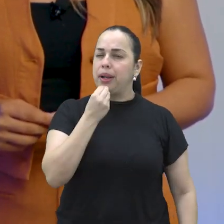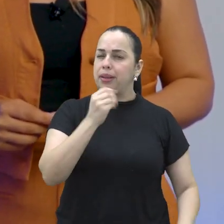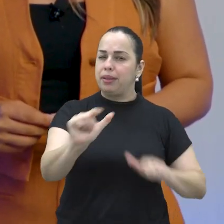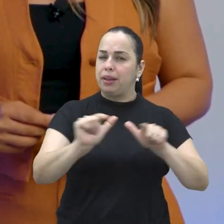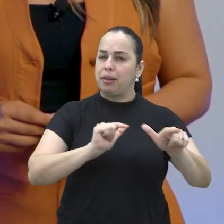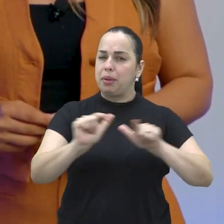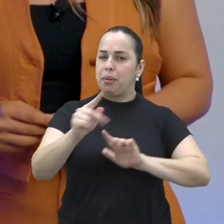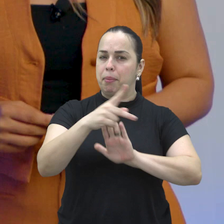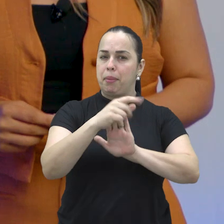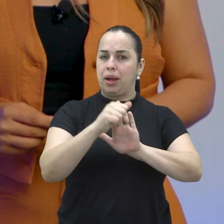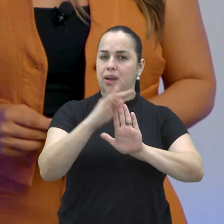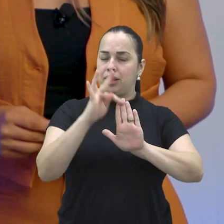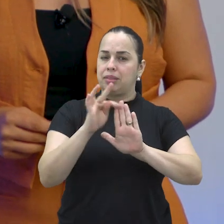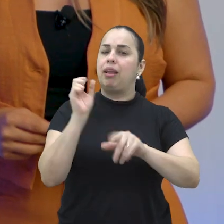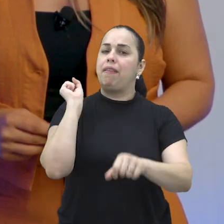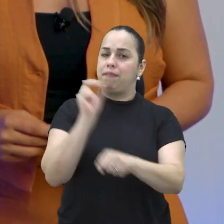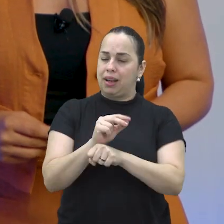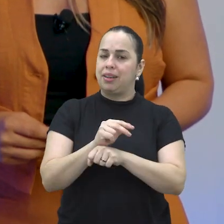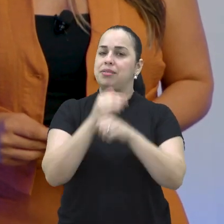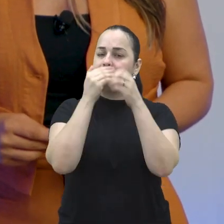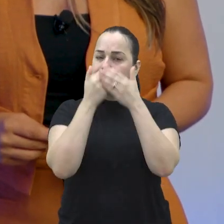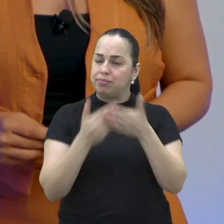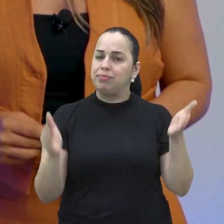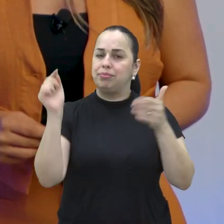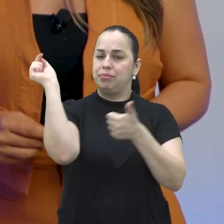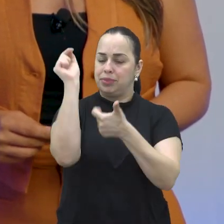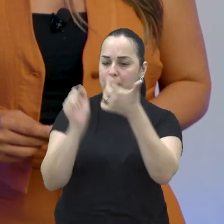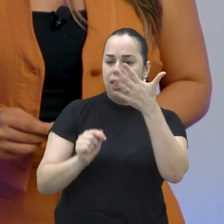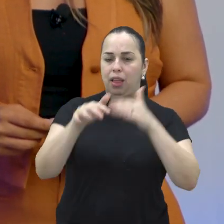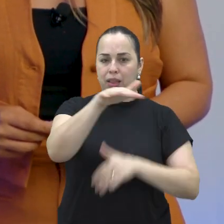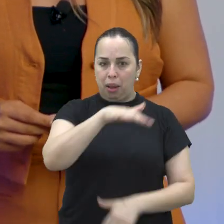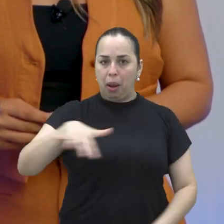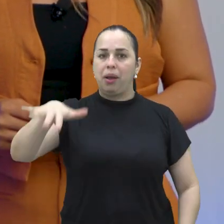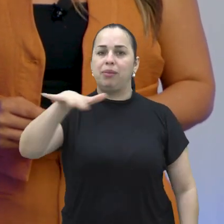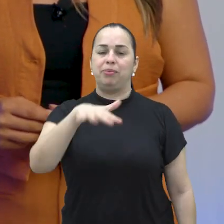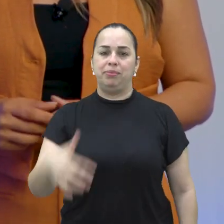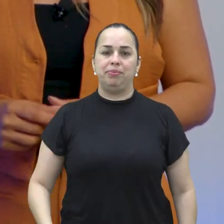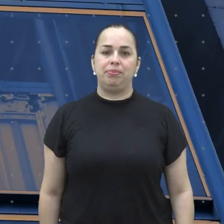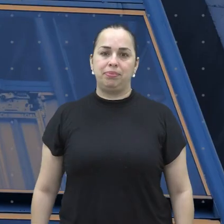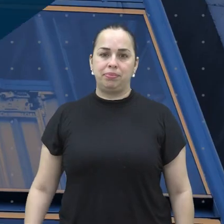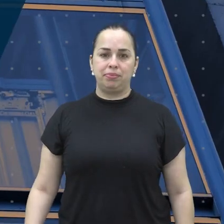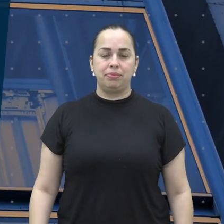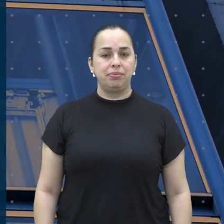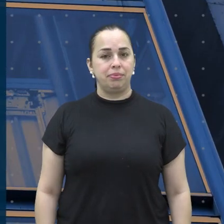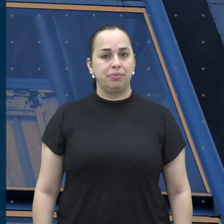oportunidade no mercado de trabalho, o PAT está com vagas abertas em diversas áreas.